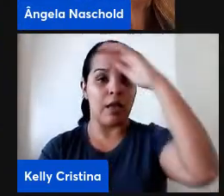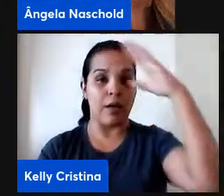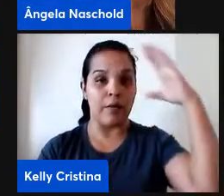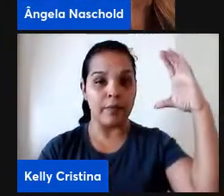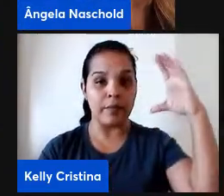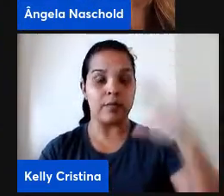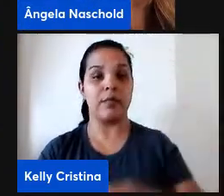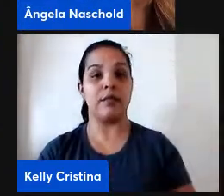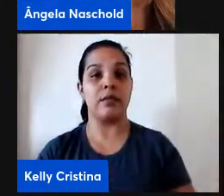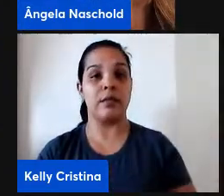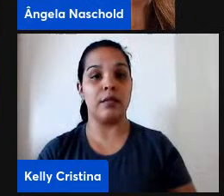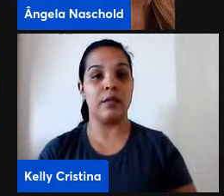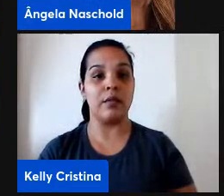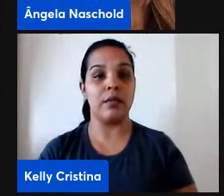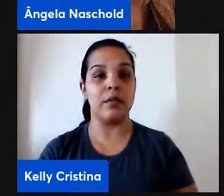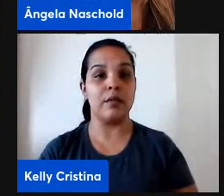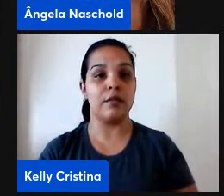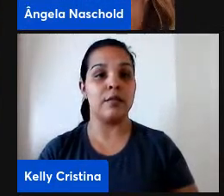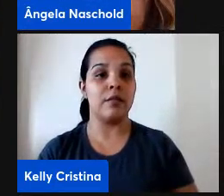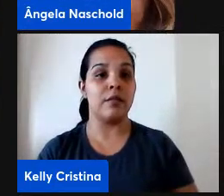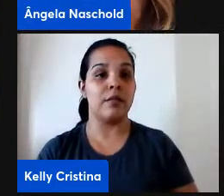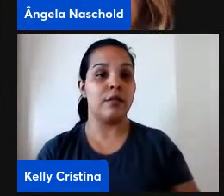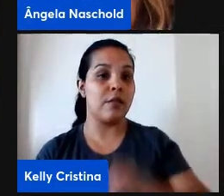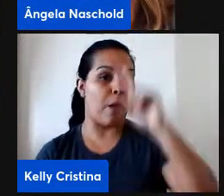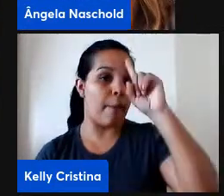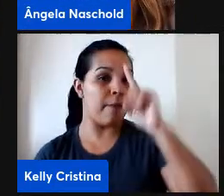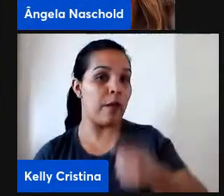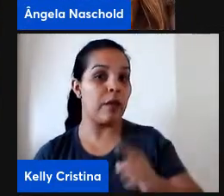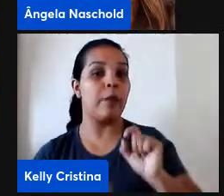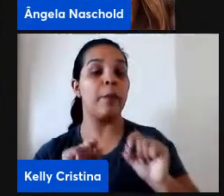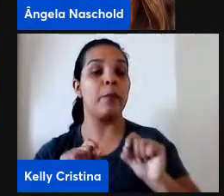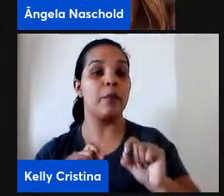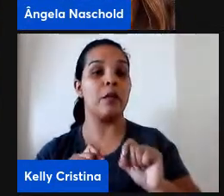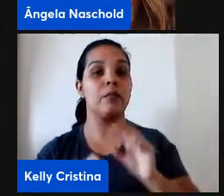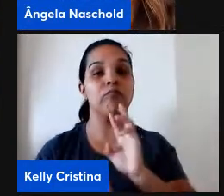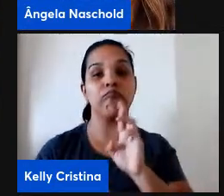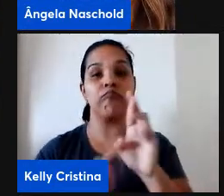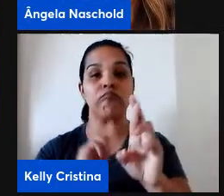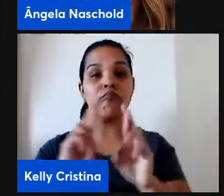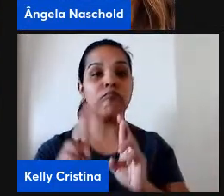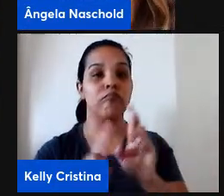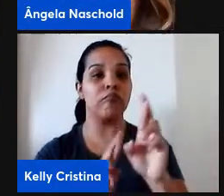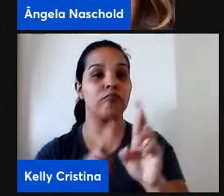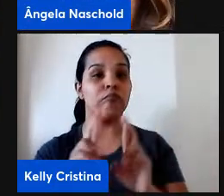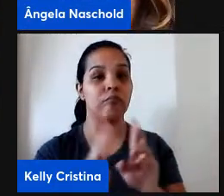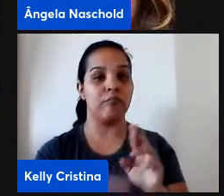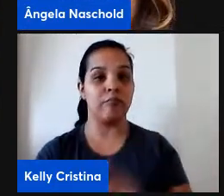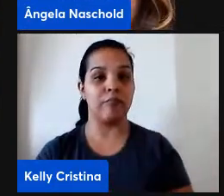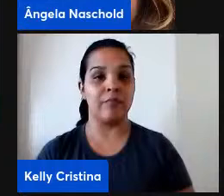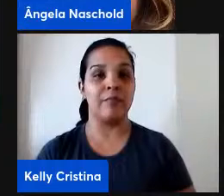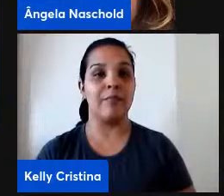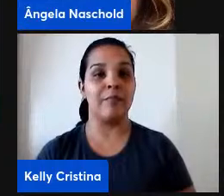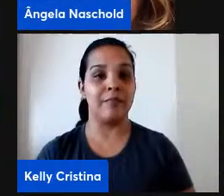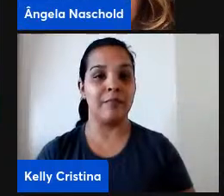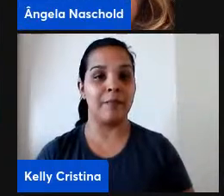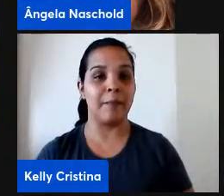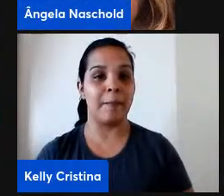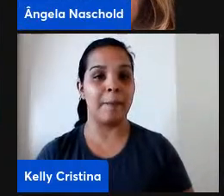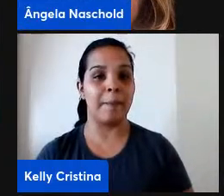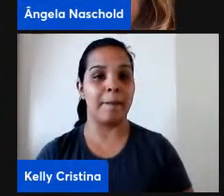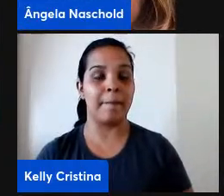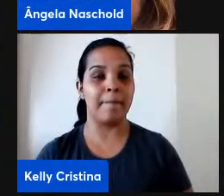alfabetização se decide pelos resultados. Eu diria, finalmente, assim,